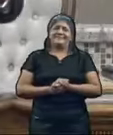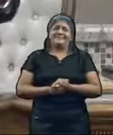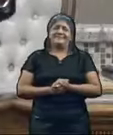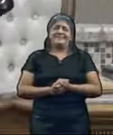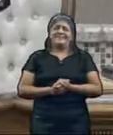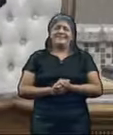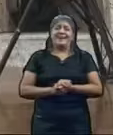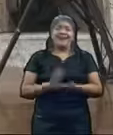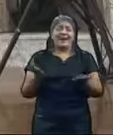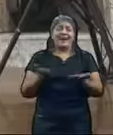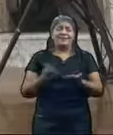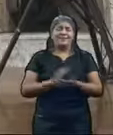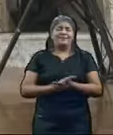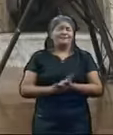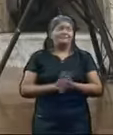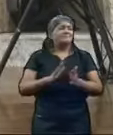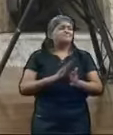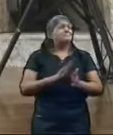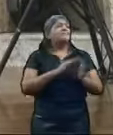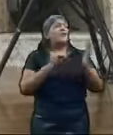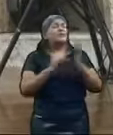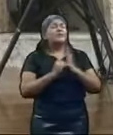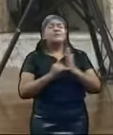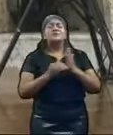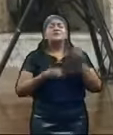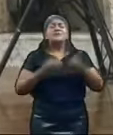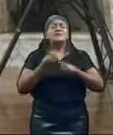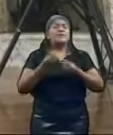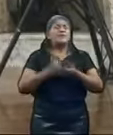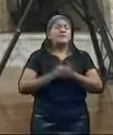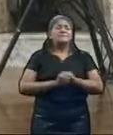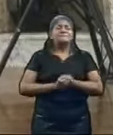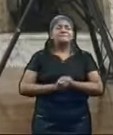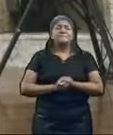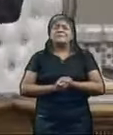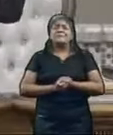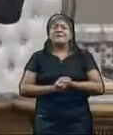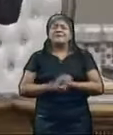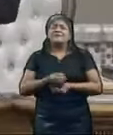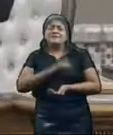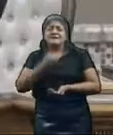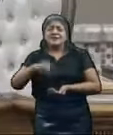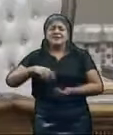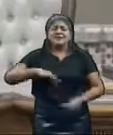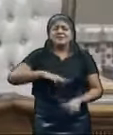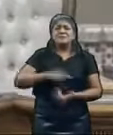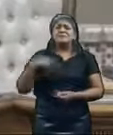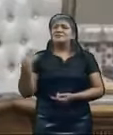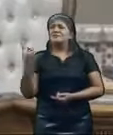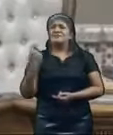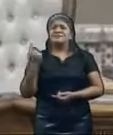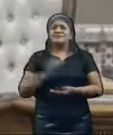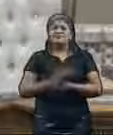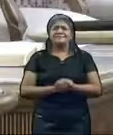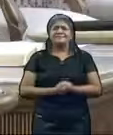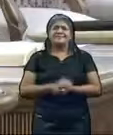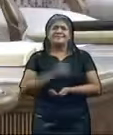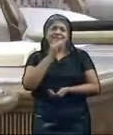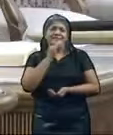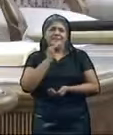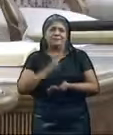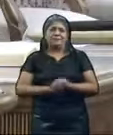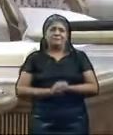ei ei agora vós que dizeis Amanhã eu vou comprar vou vender eu vou viajar vou fazer